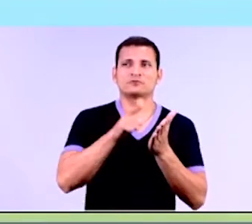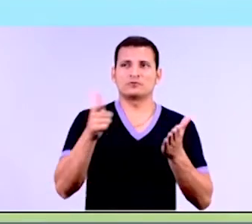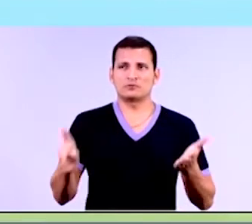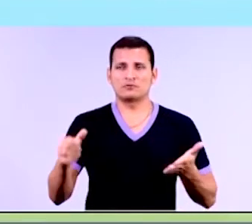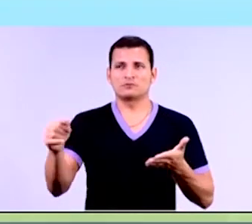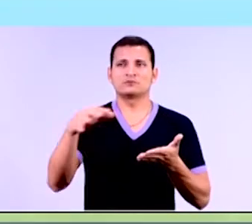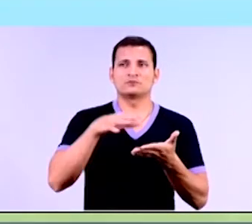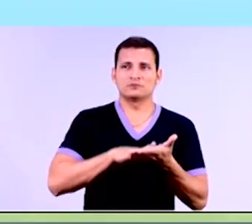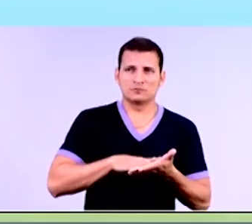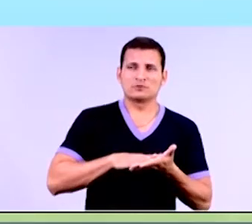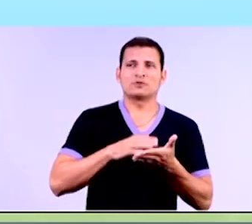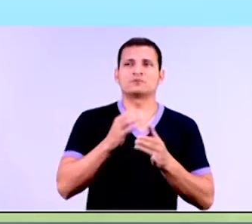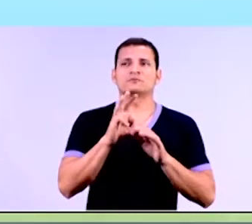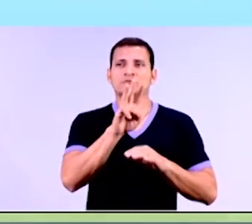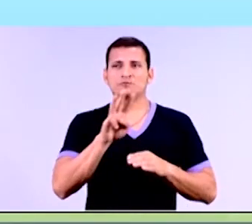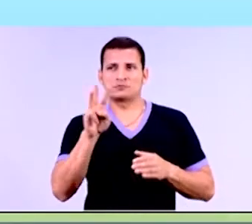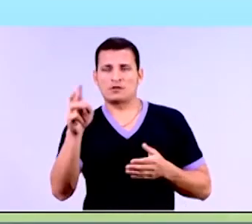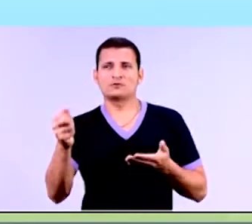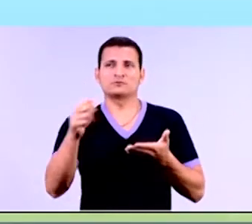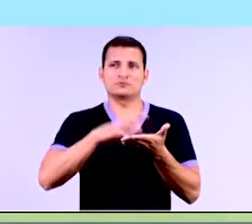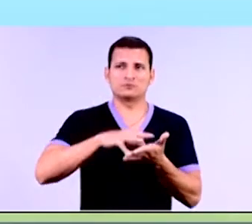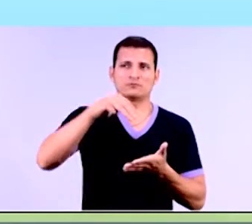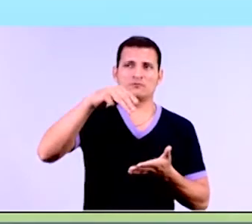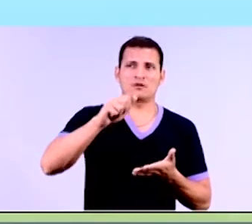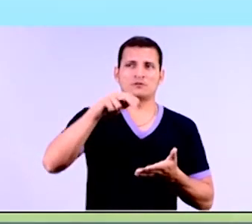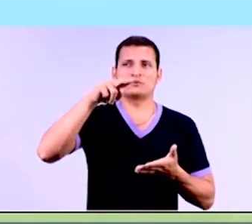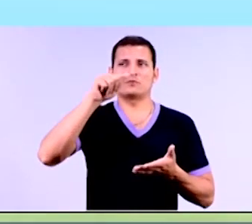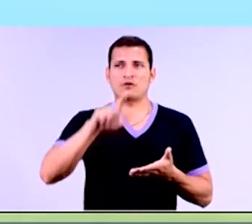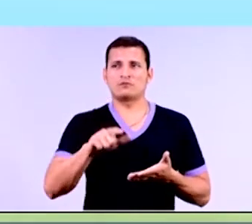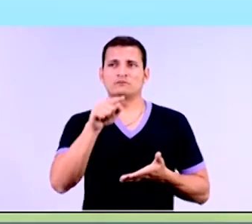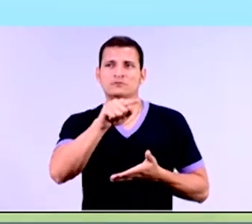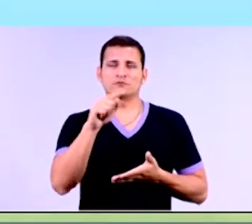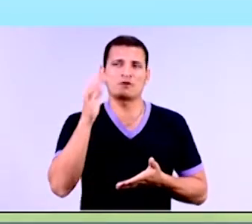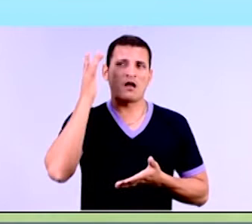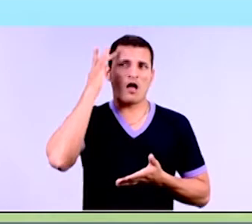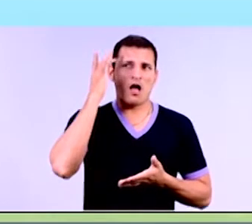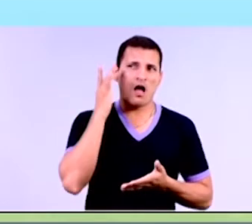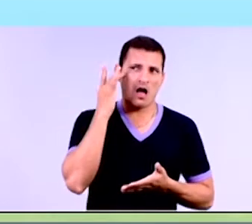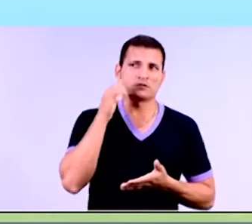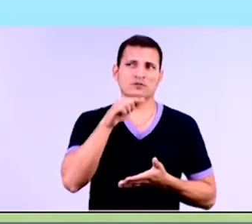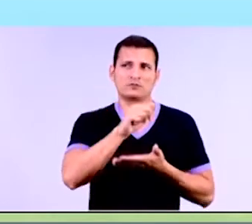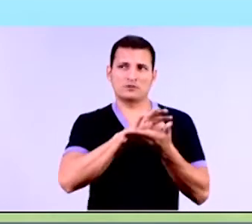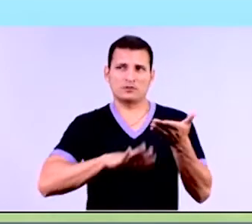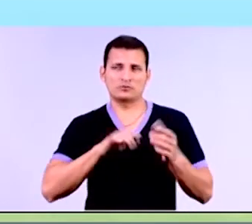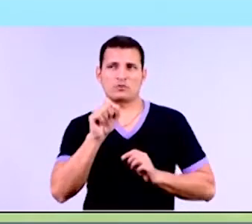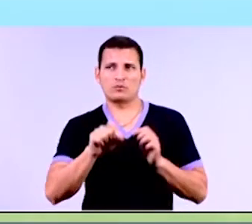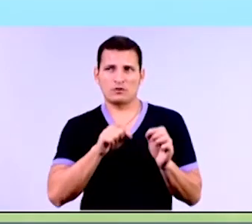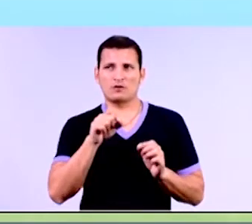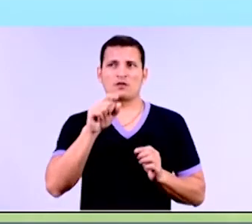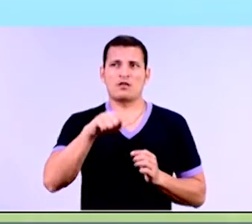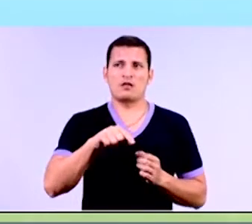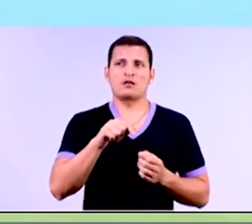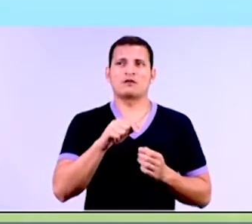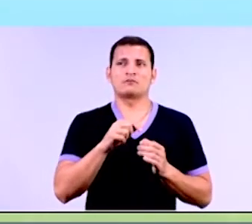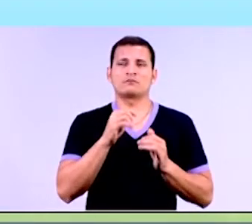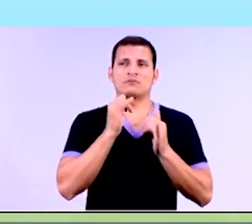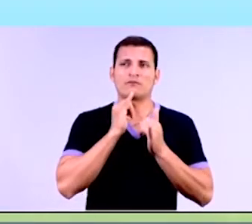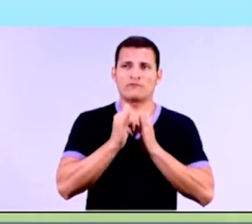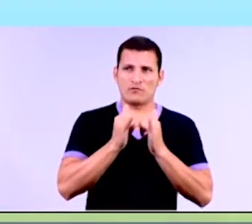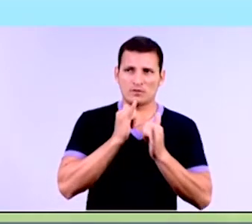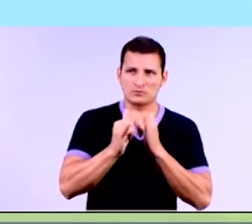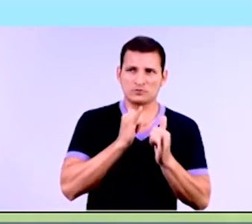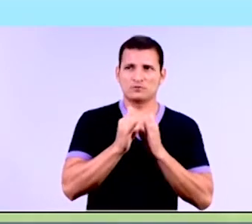um site, de um manual, né? Você acha que esse texto é o quê? É um texto informativo? Você